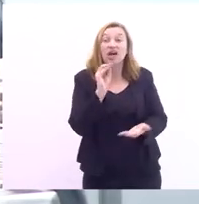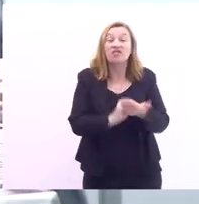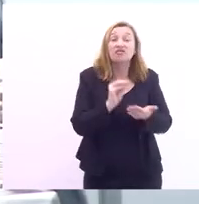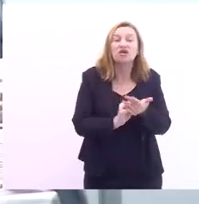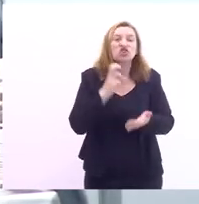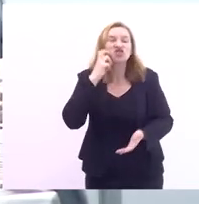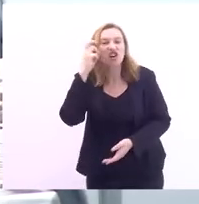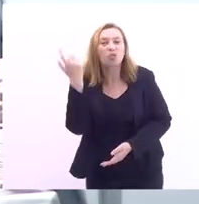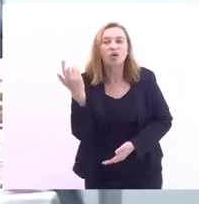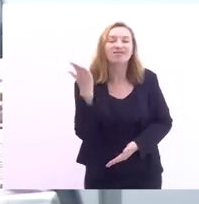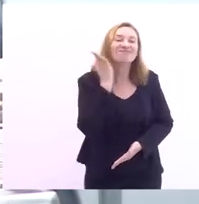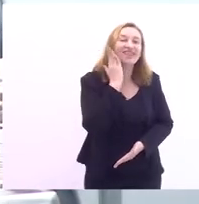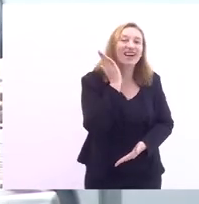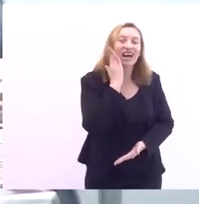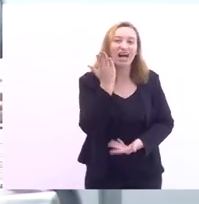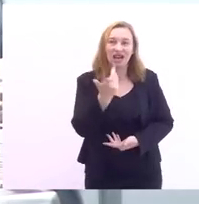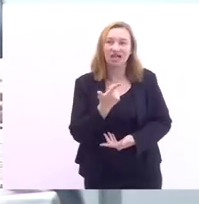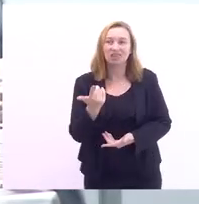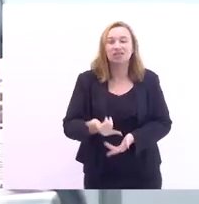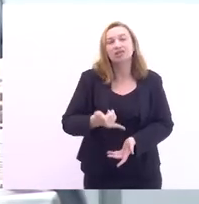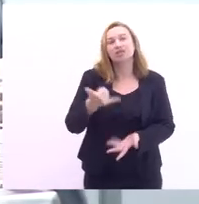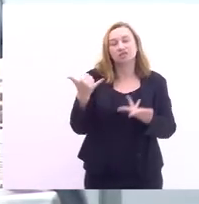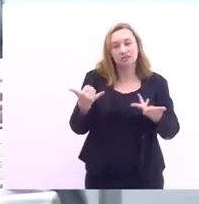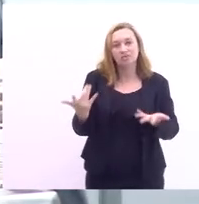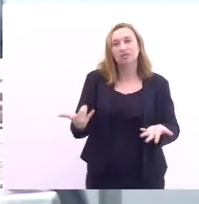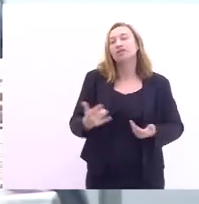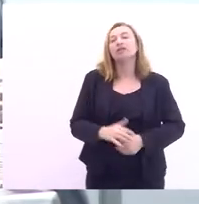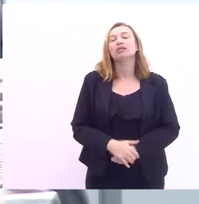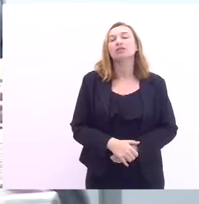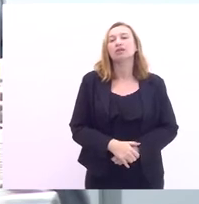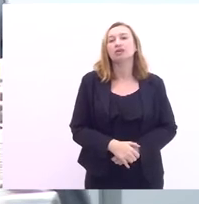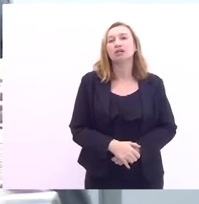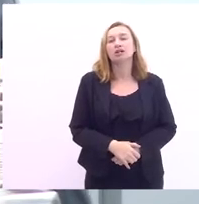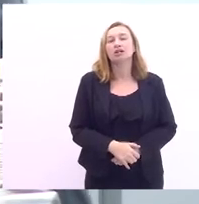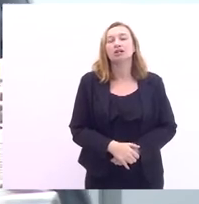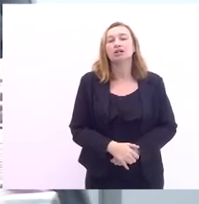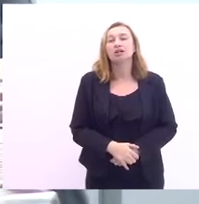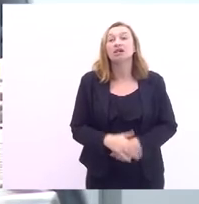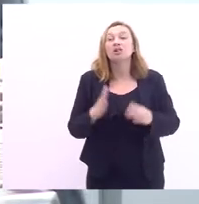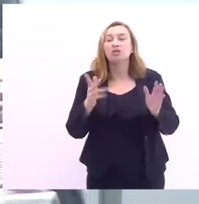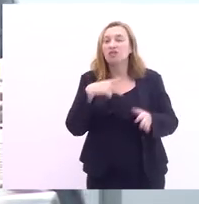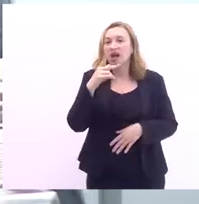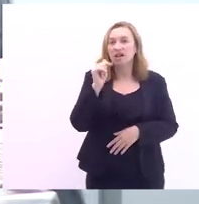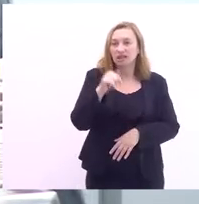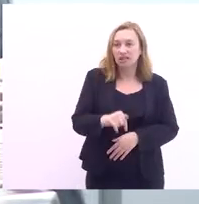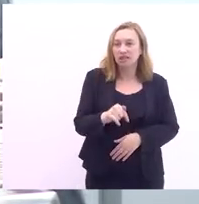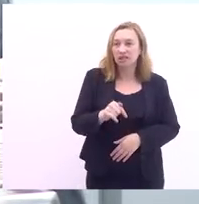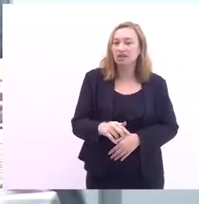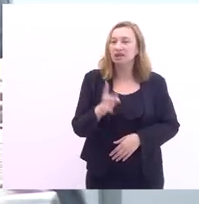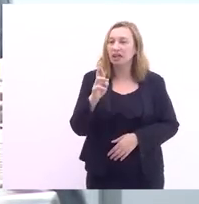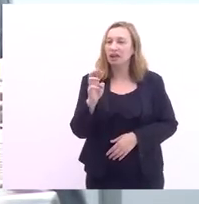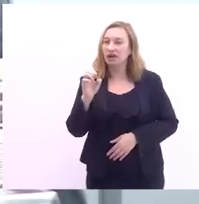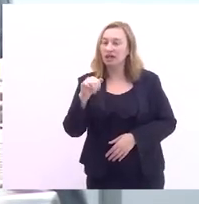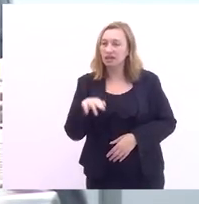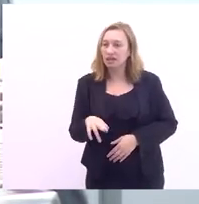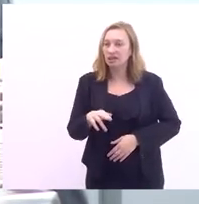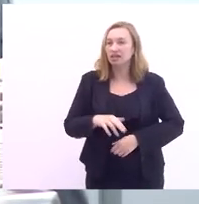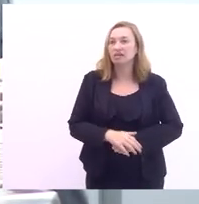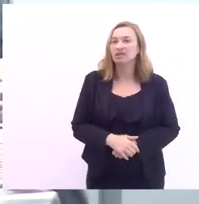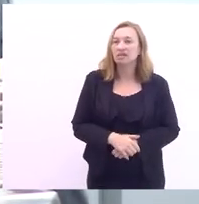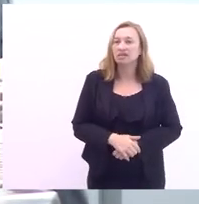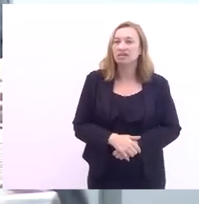vergonha na cara da concessionária de ir lá e fazer a ligação. Como colocado aqui pelo Renan, meu amigo Renan